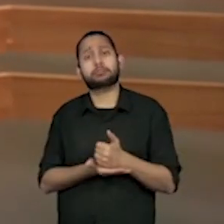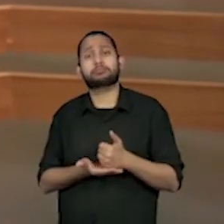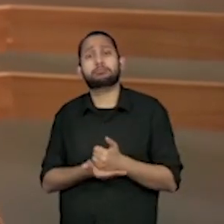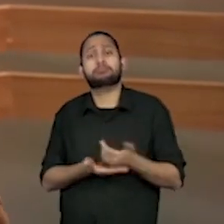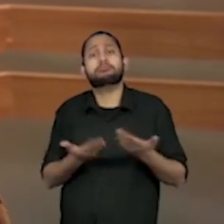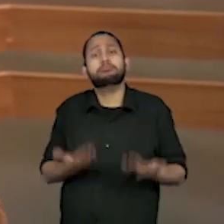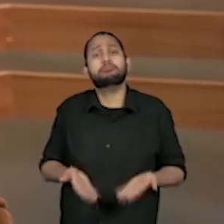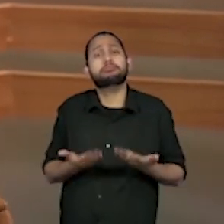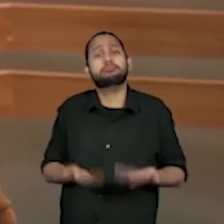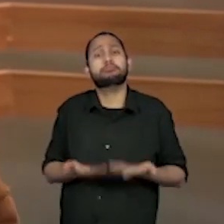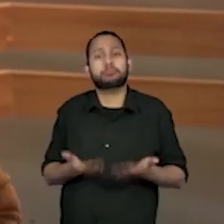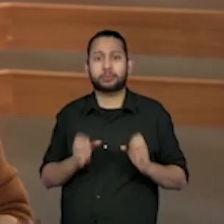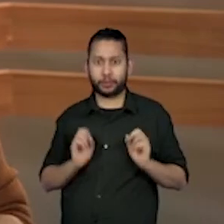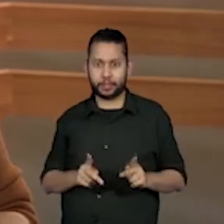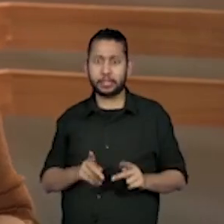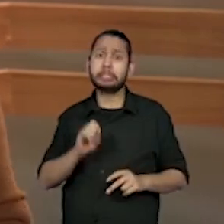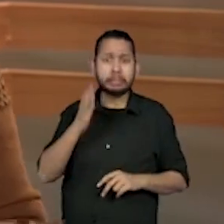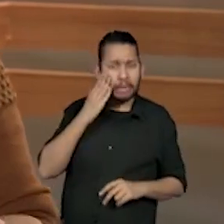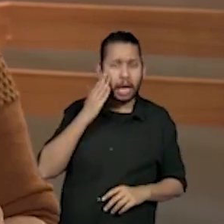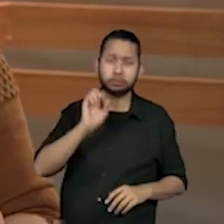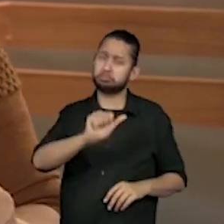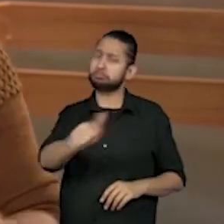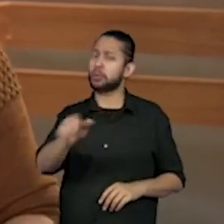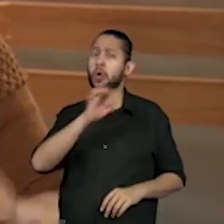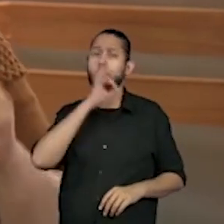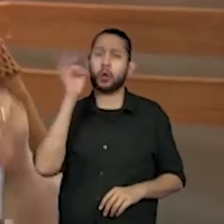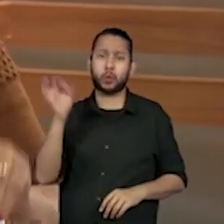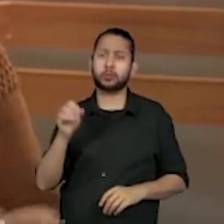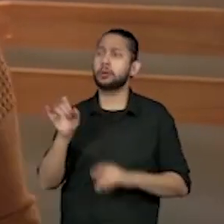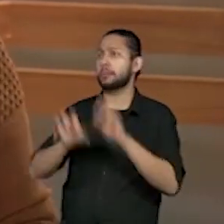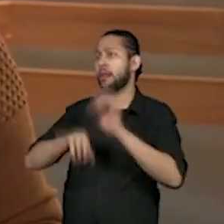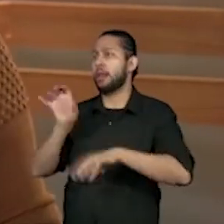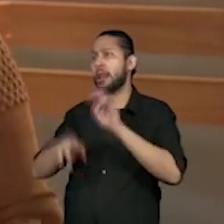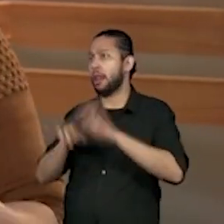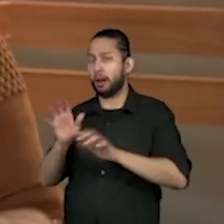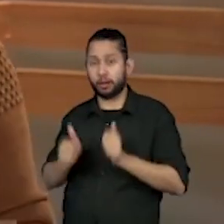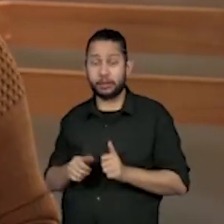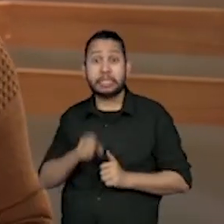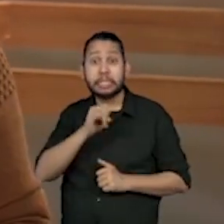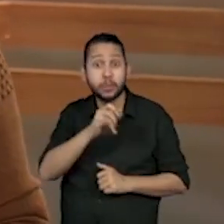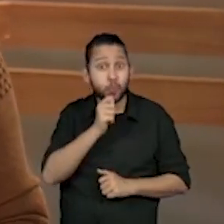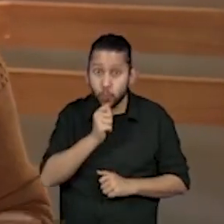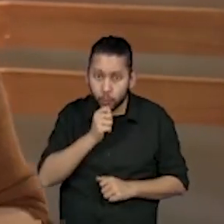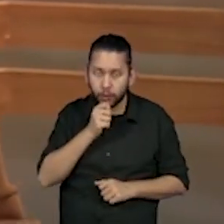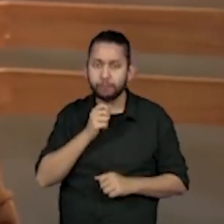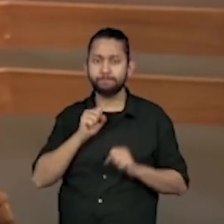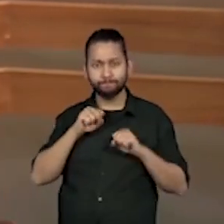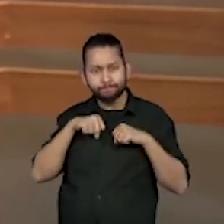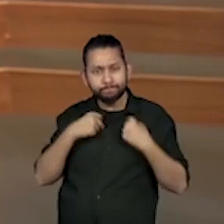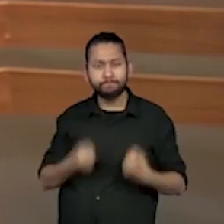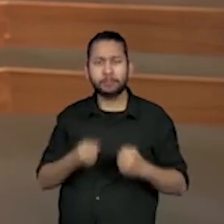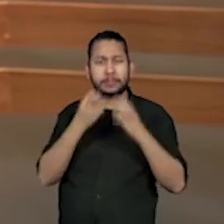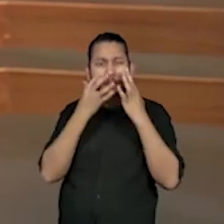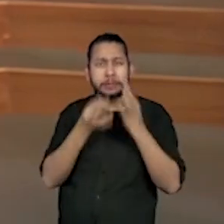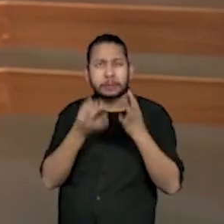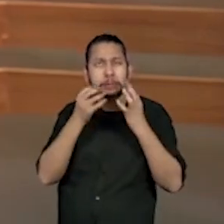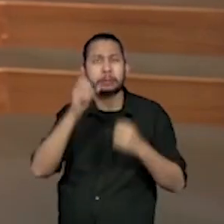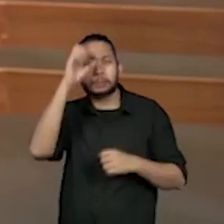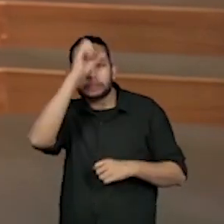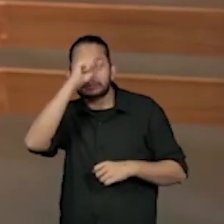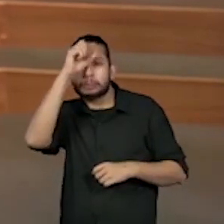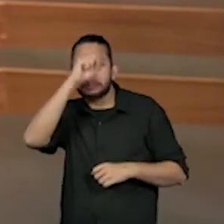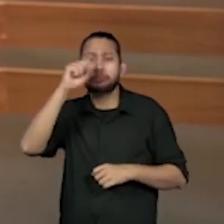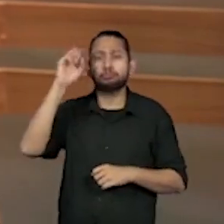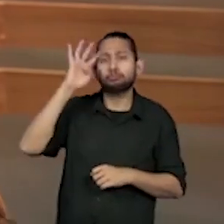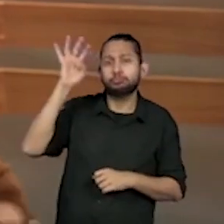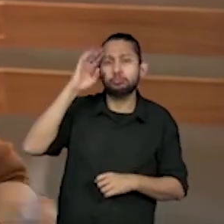Então quem já sabe, arrebentou. Quem já sabe, participa do chat, me dê as respostas e vamos lá. Quem não sabe, vai parar um pouquinho